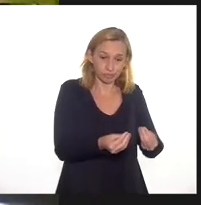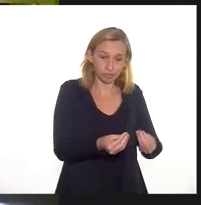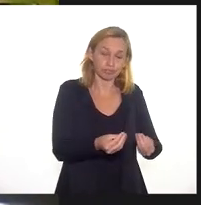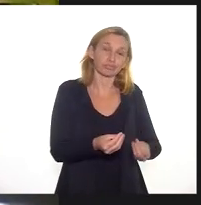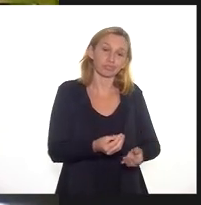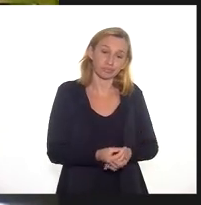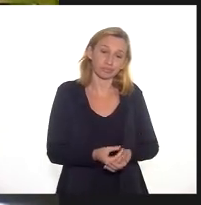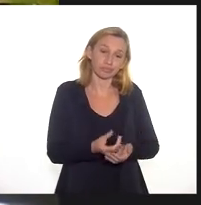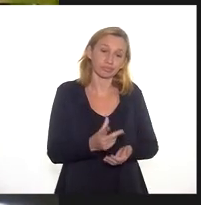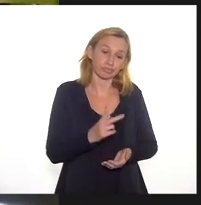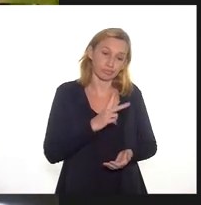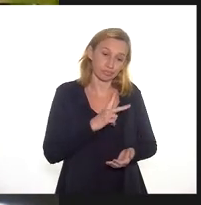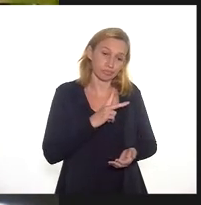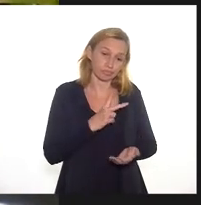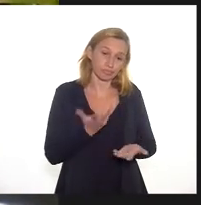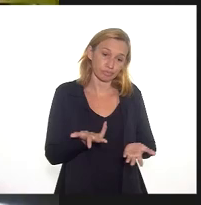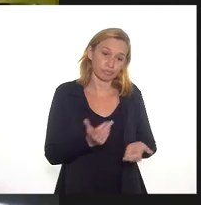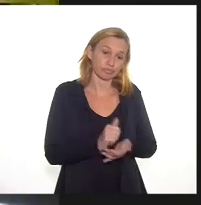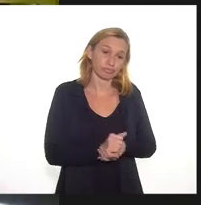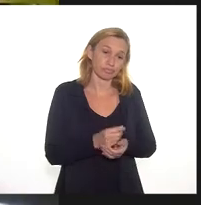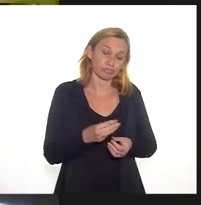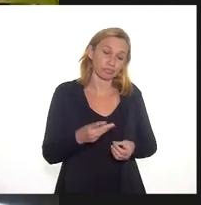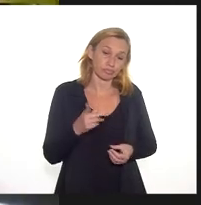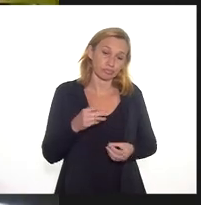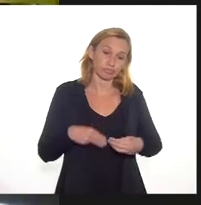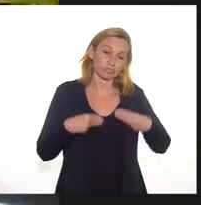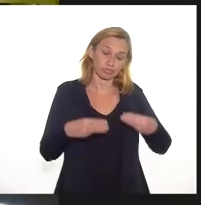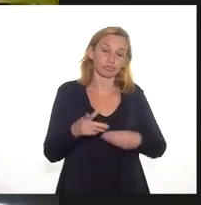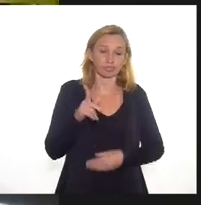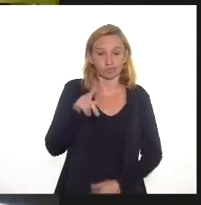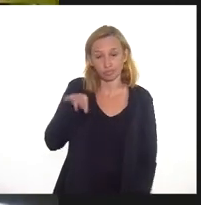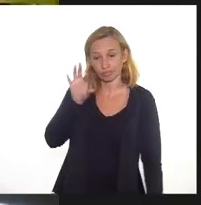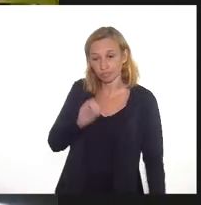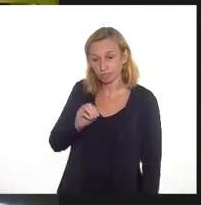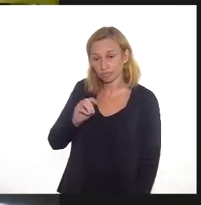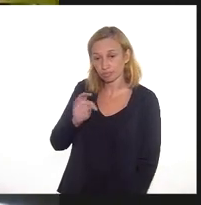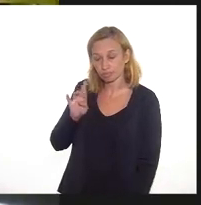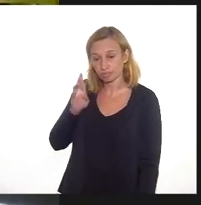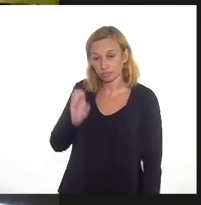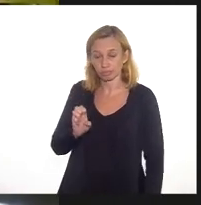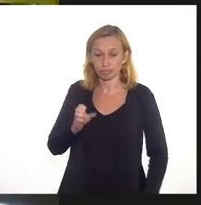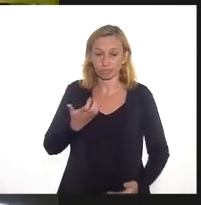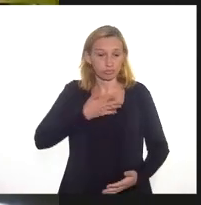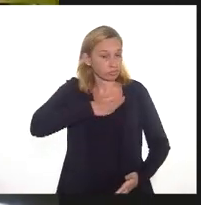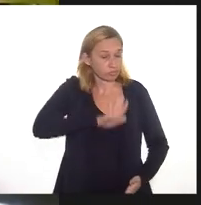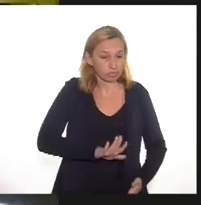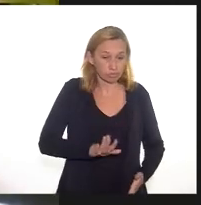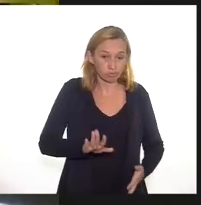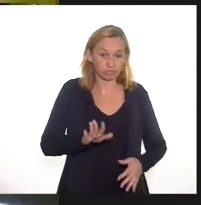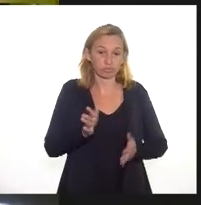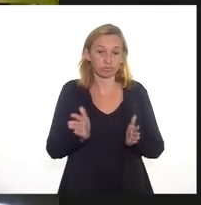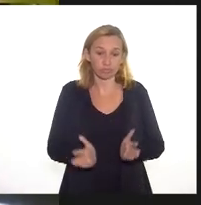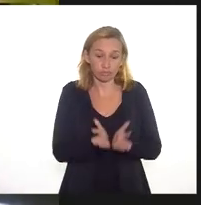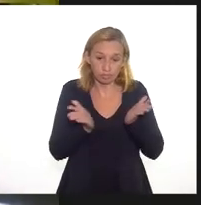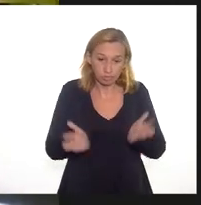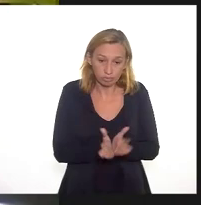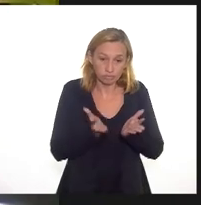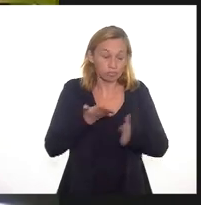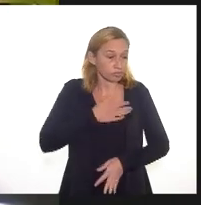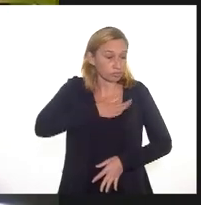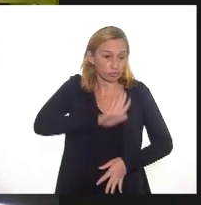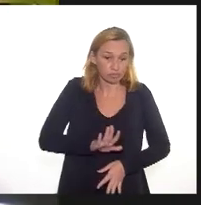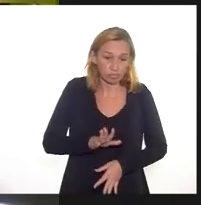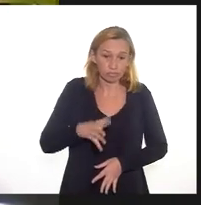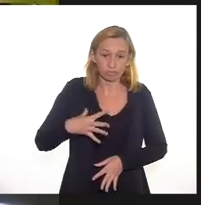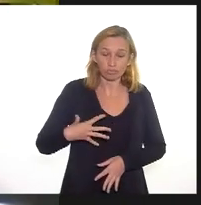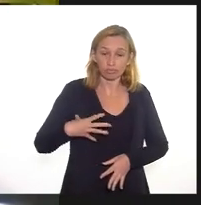sanha privatista do ministro Paulo Guedes, que odeia pobre, que odeia filho de porteiro entrando